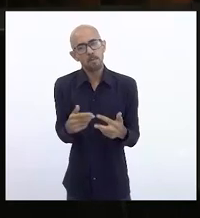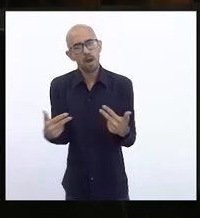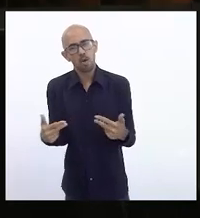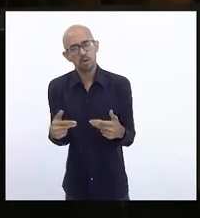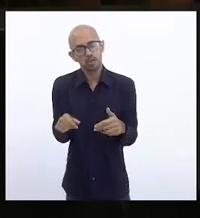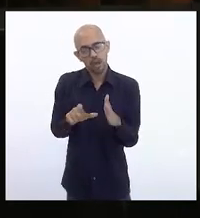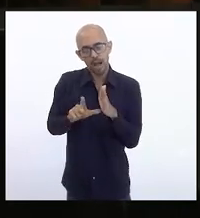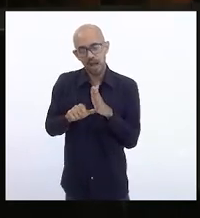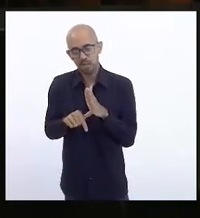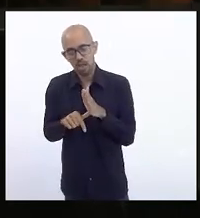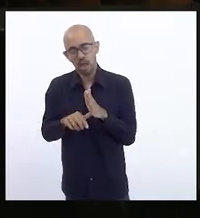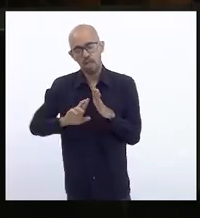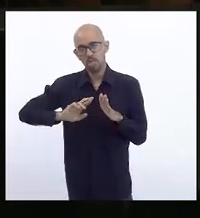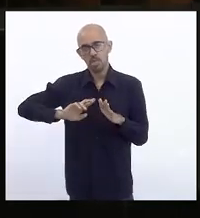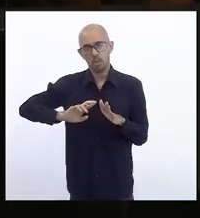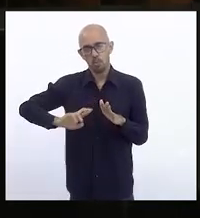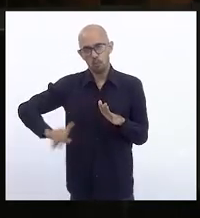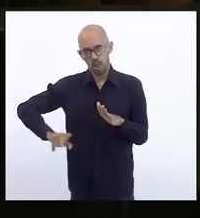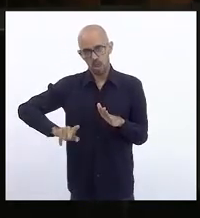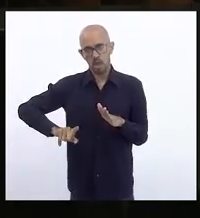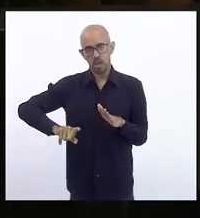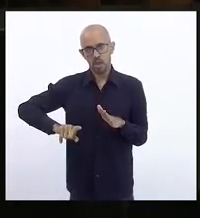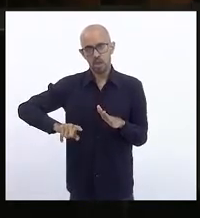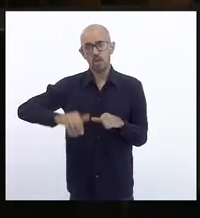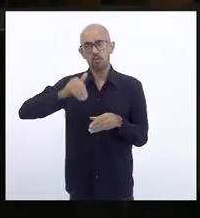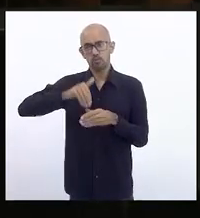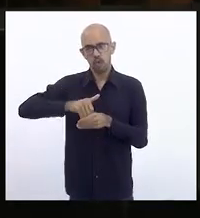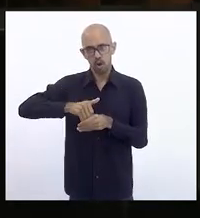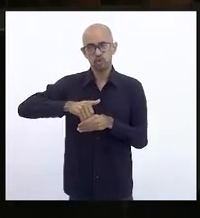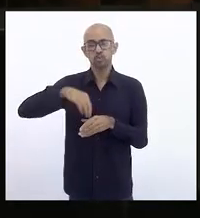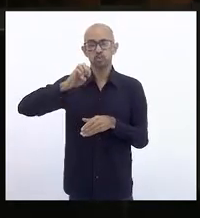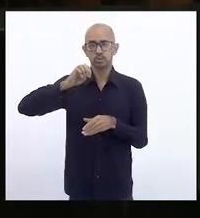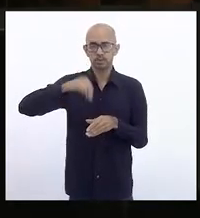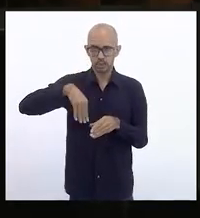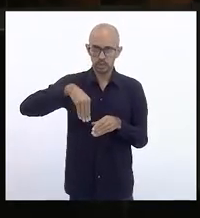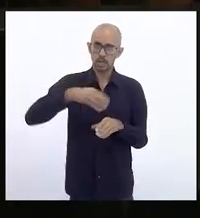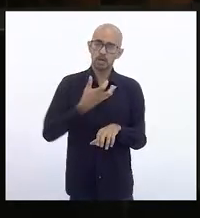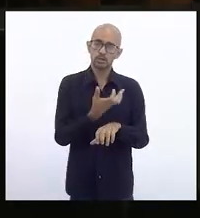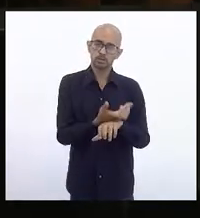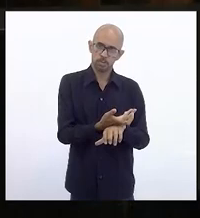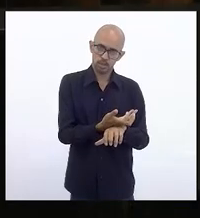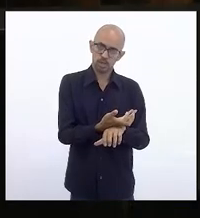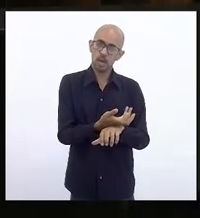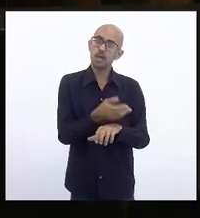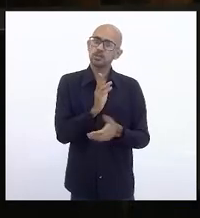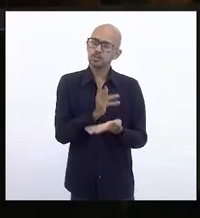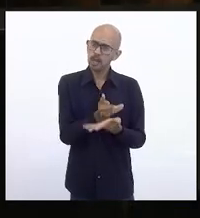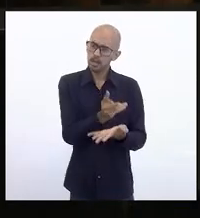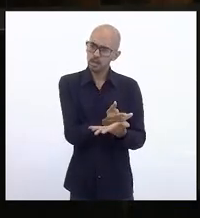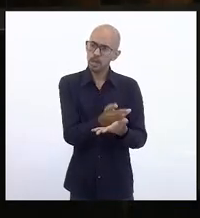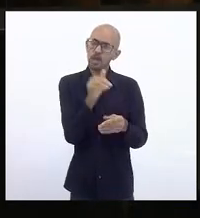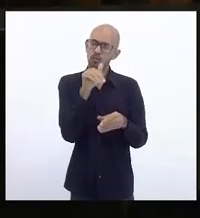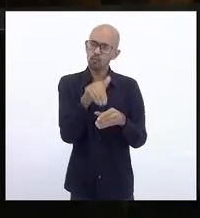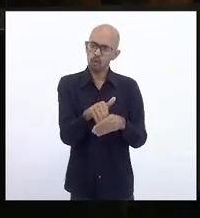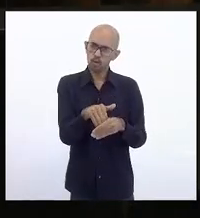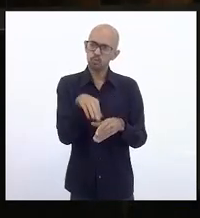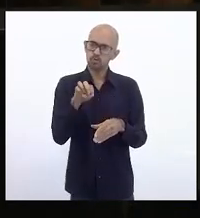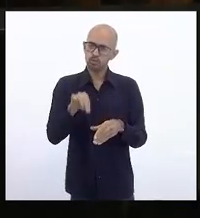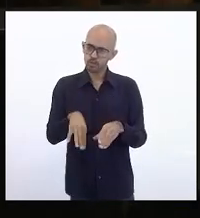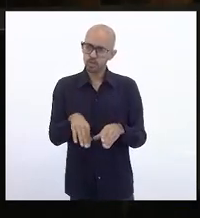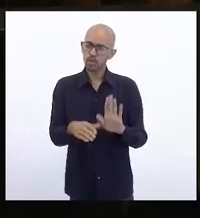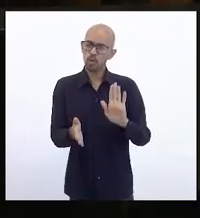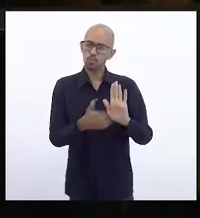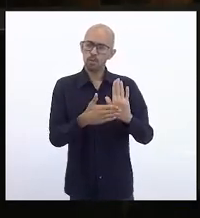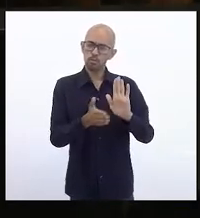retardar. Muito pelo contrário. Aqui, voto favorável a essa matéria e seguirei votando em compromisso com a comunidade da